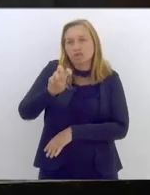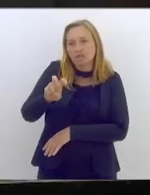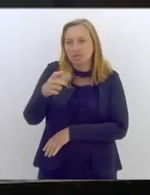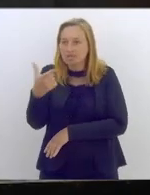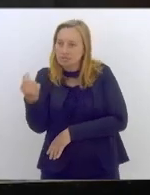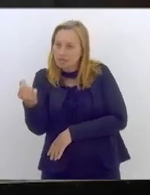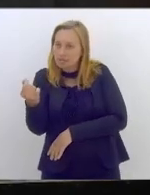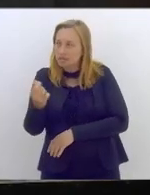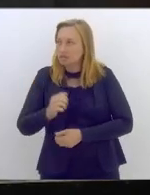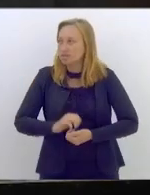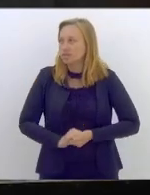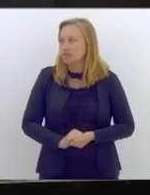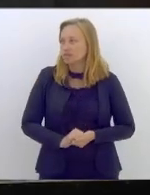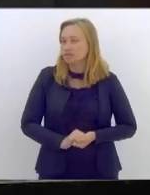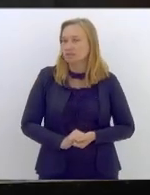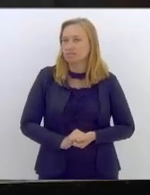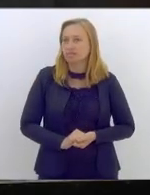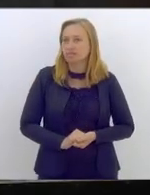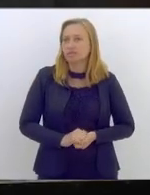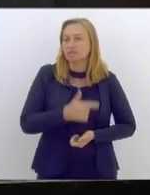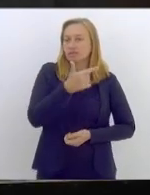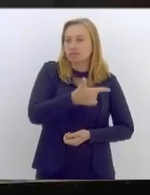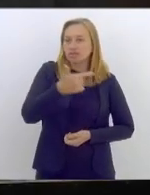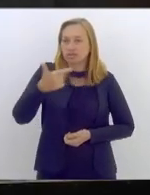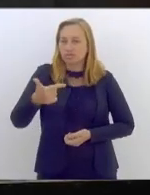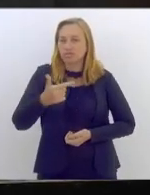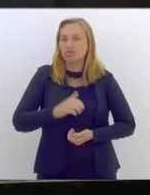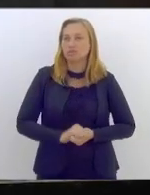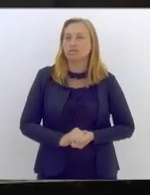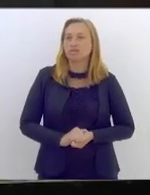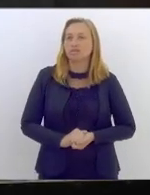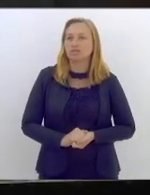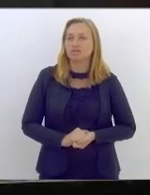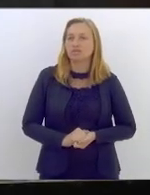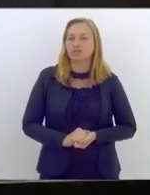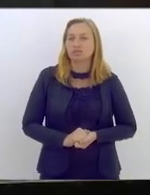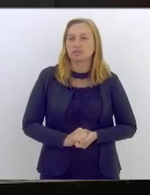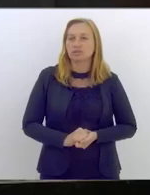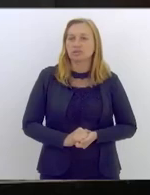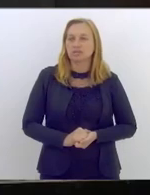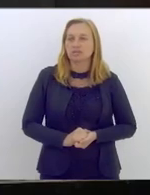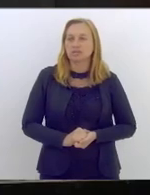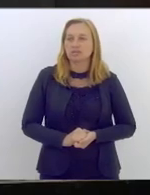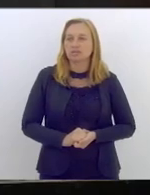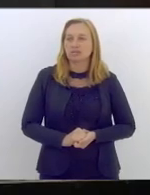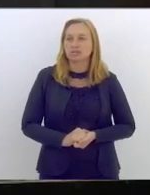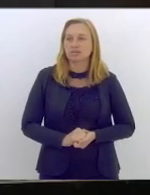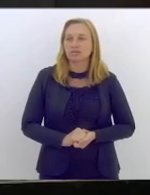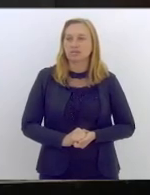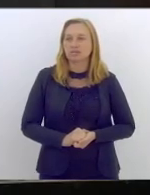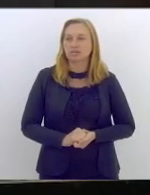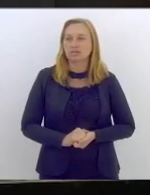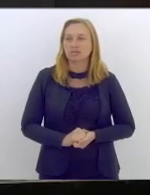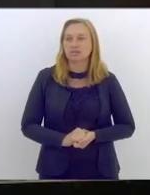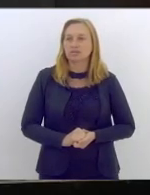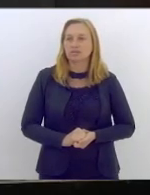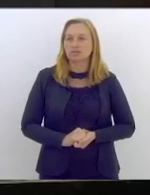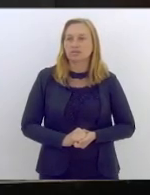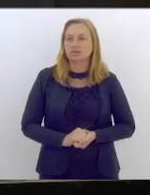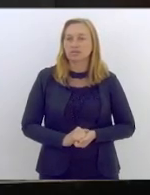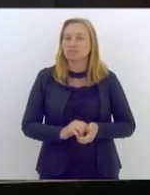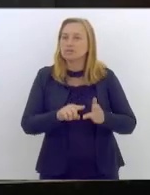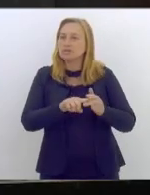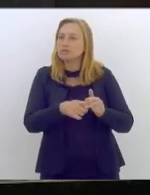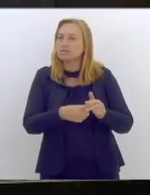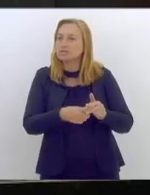6.520 de 2022, que dispõe sobre a recomposição